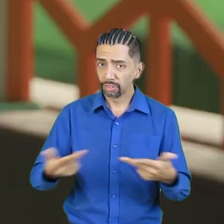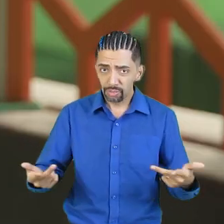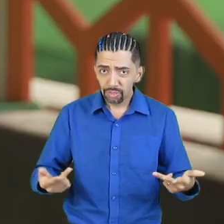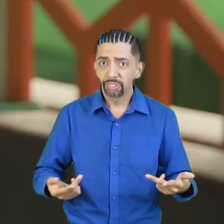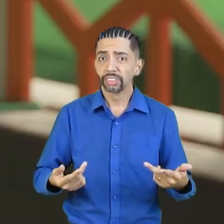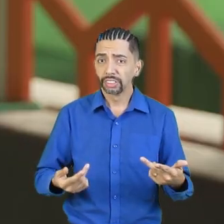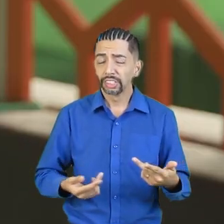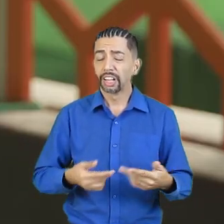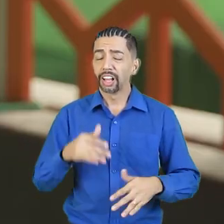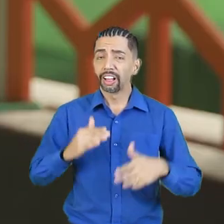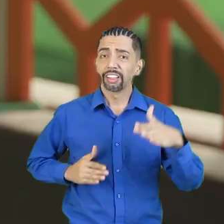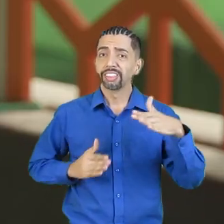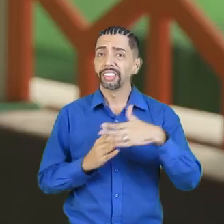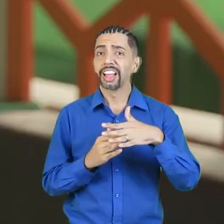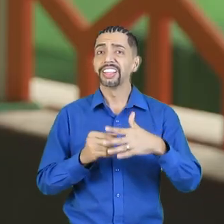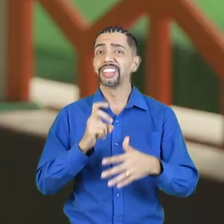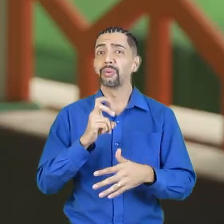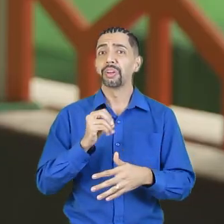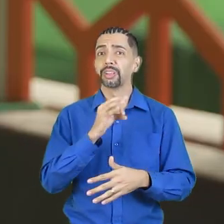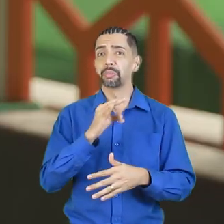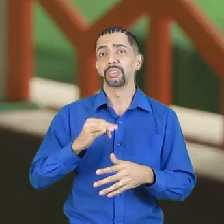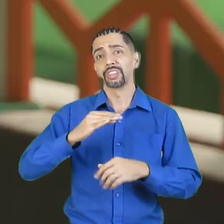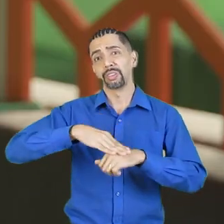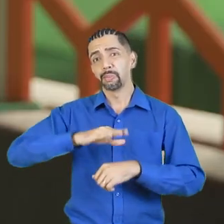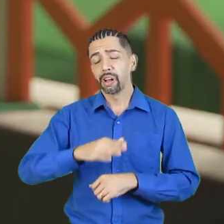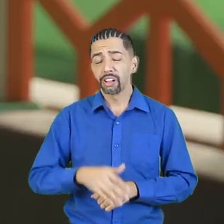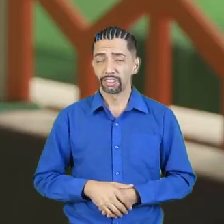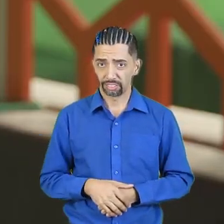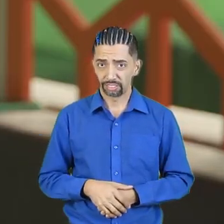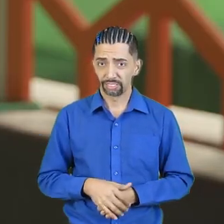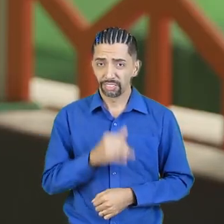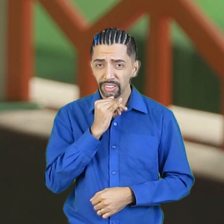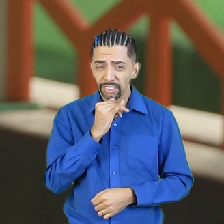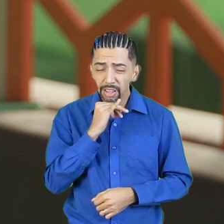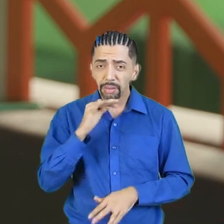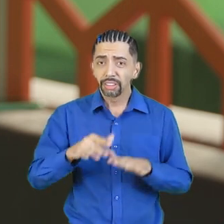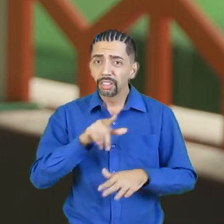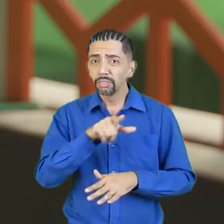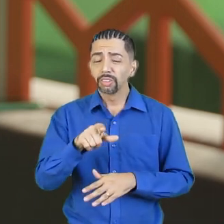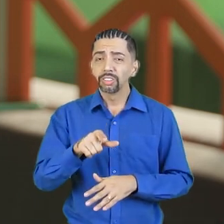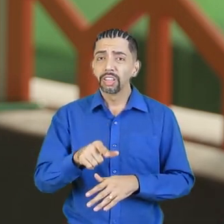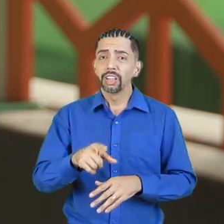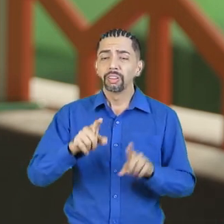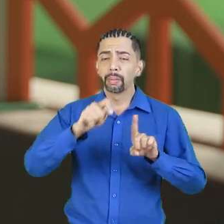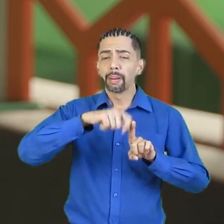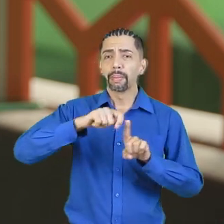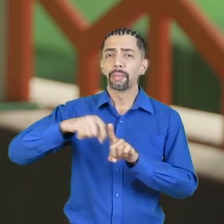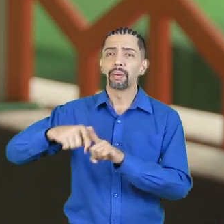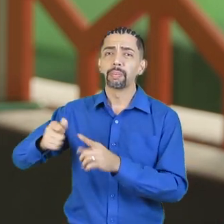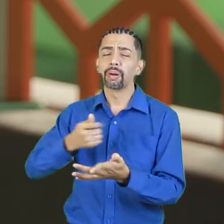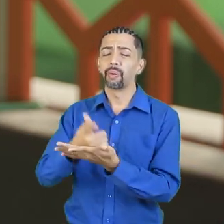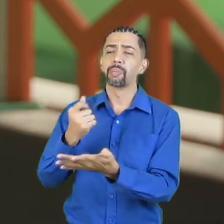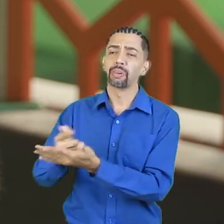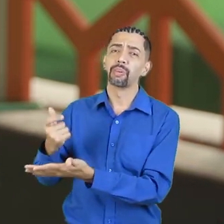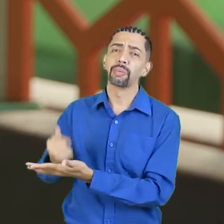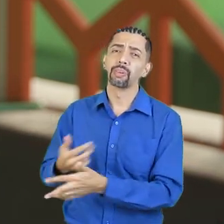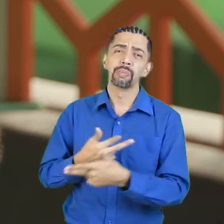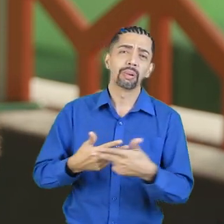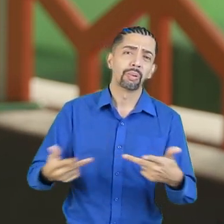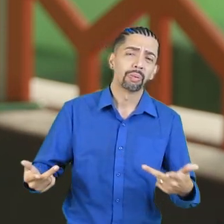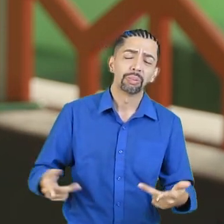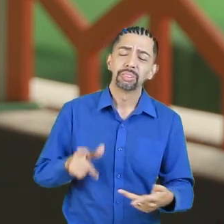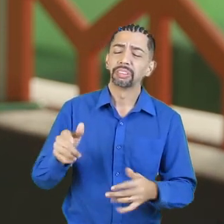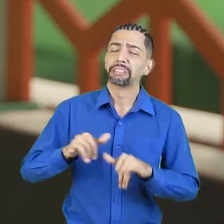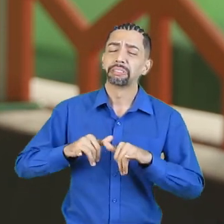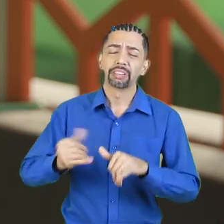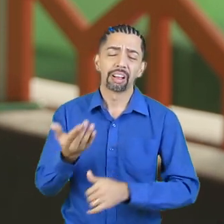falando de todos os itens que nós temos dentro das nossas casas. Estou falando daqueles alimentos que você adquire todos os meses. Estou falando do consumo